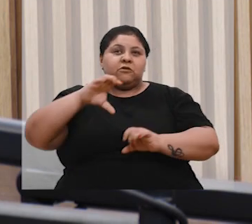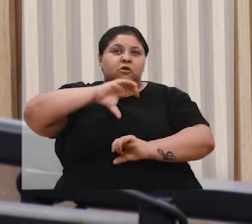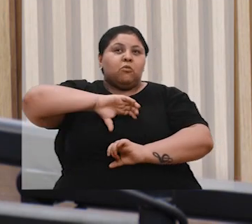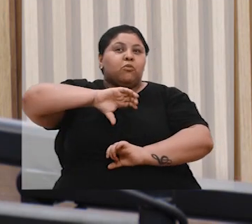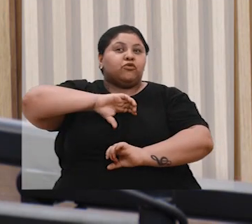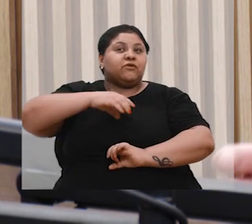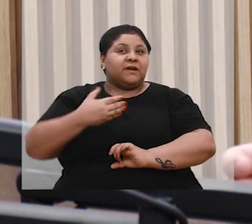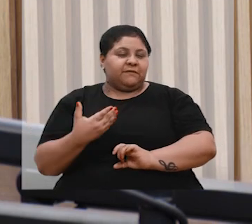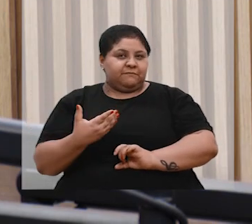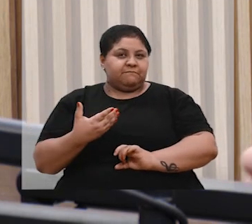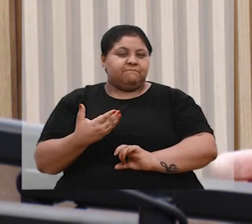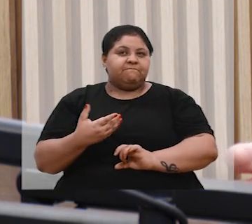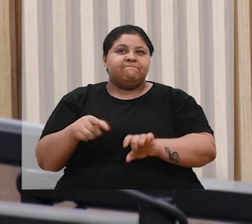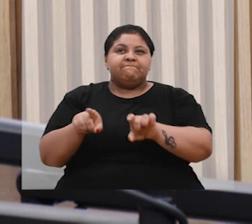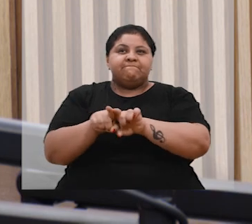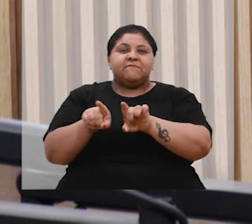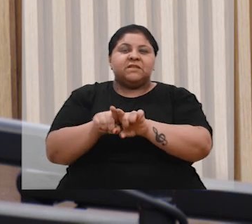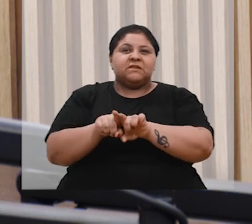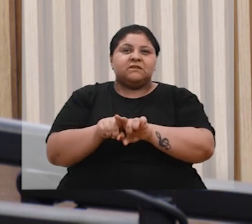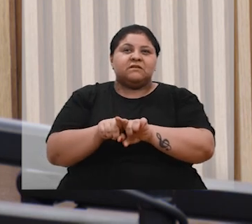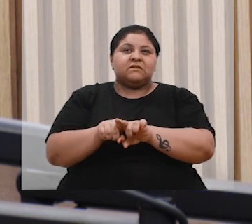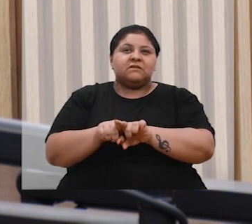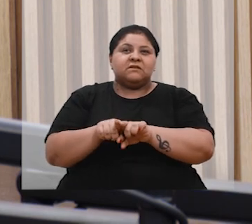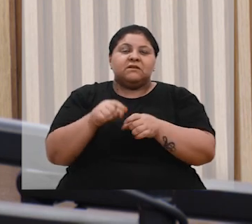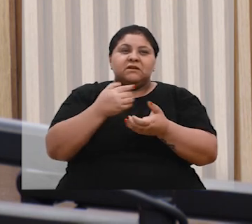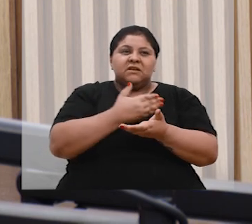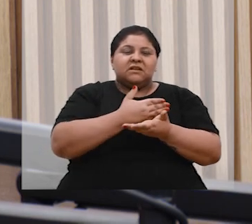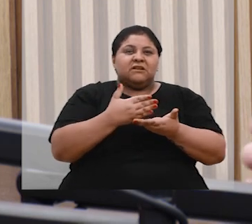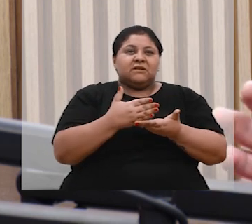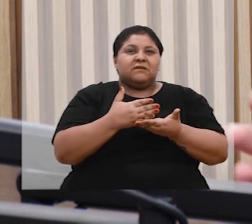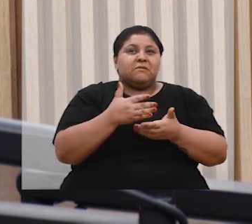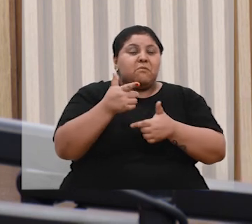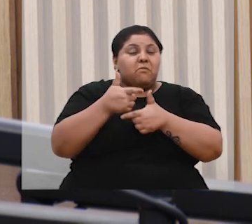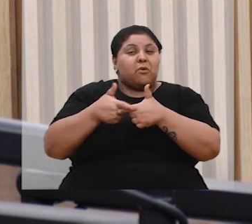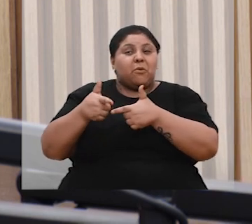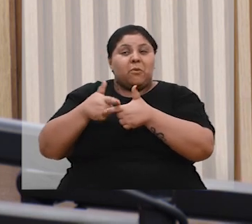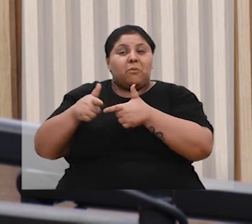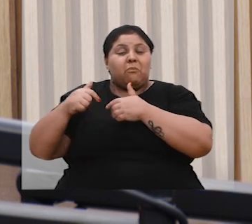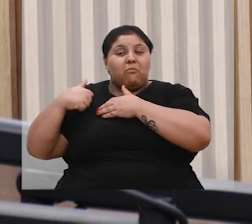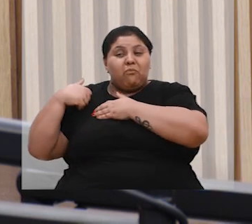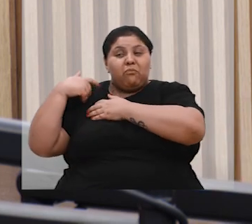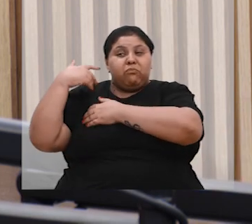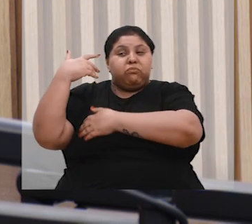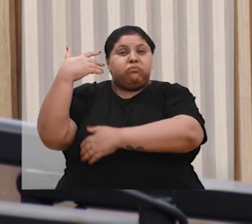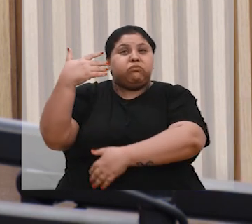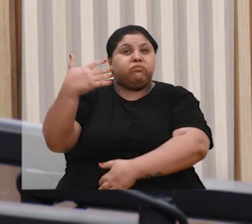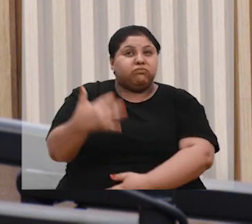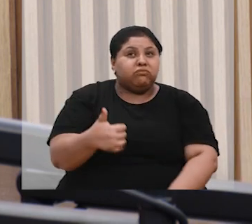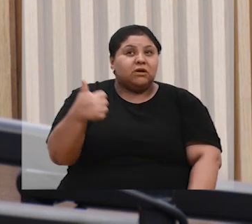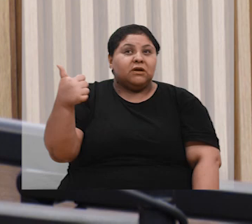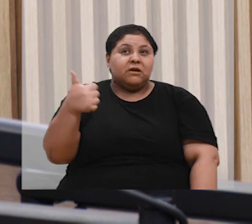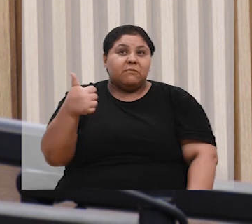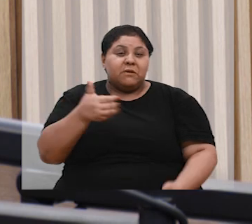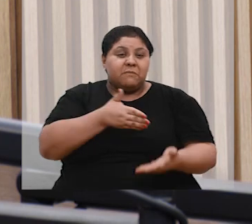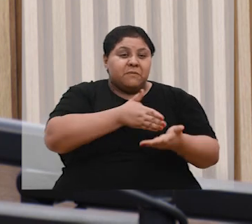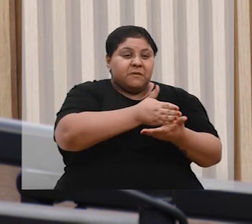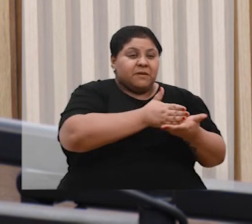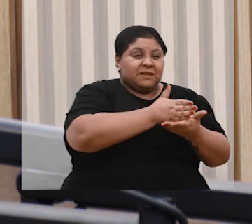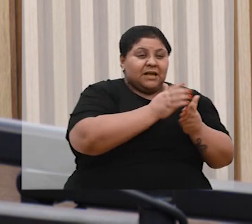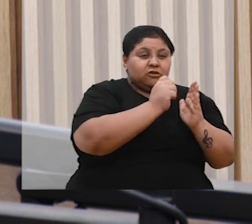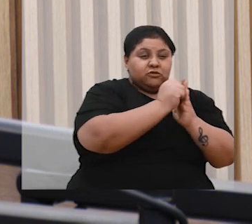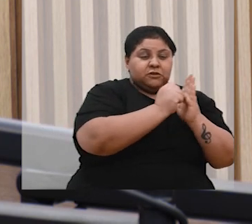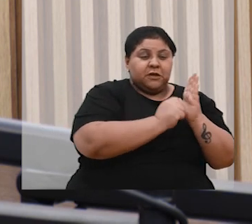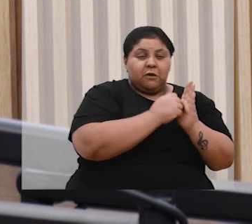né? Inclusive, isso vai gerar insatisfações ao longo dessa primeira metade do século XX